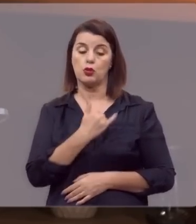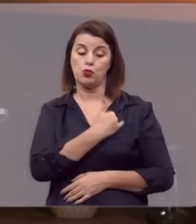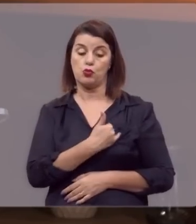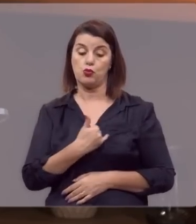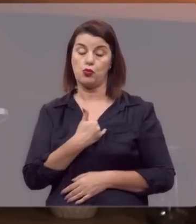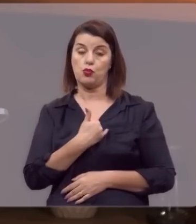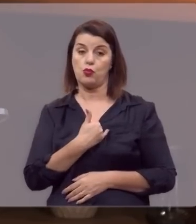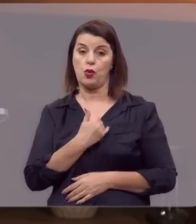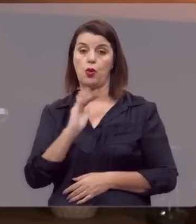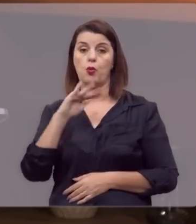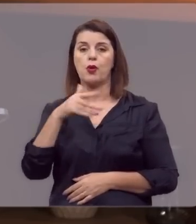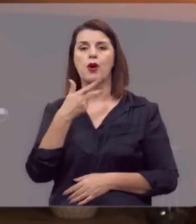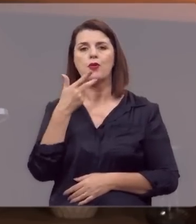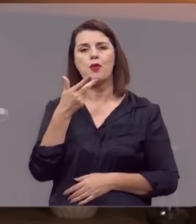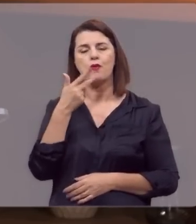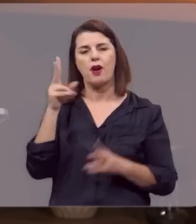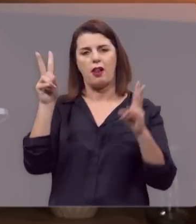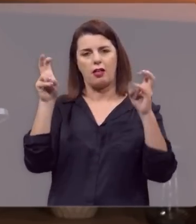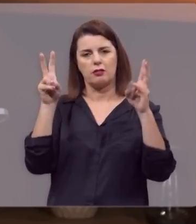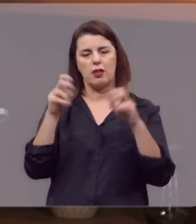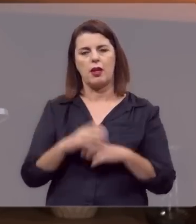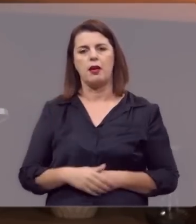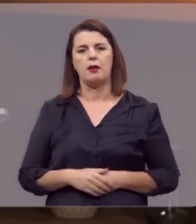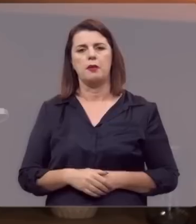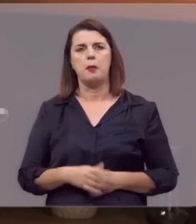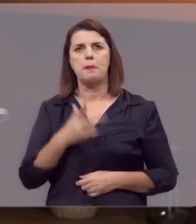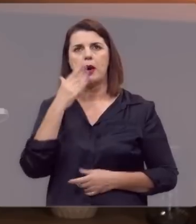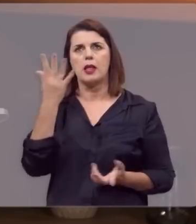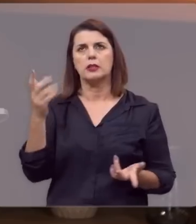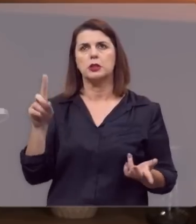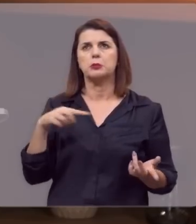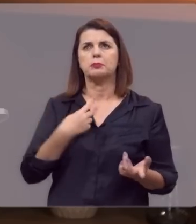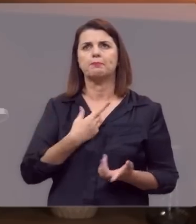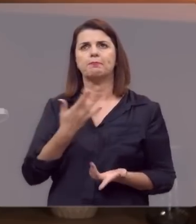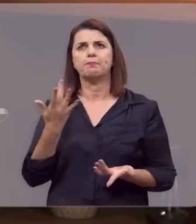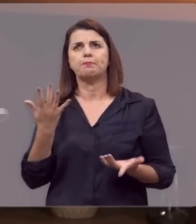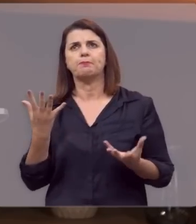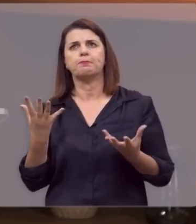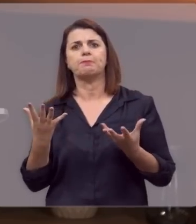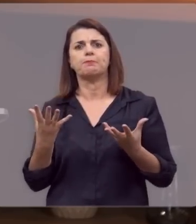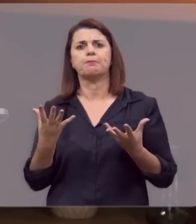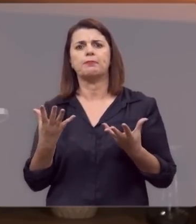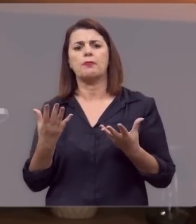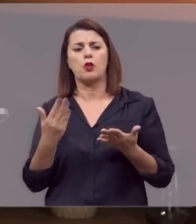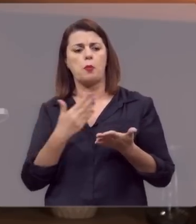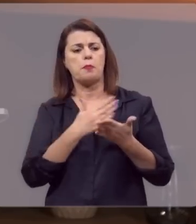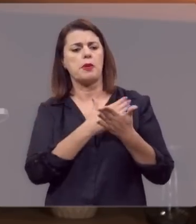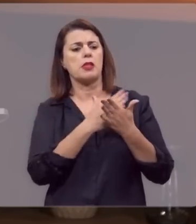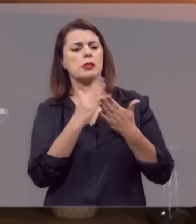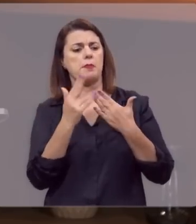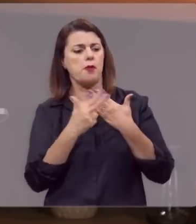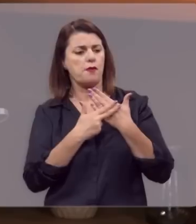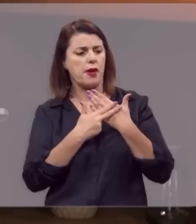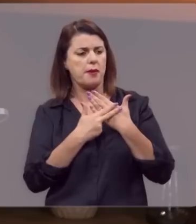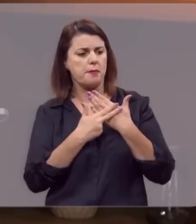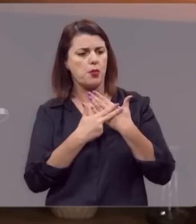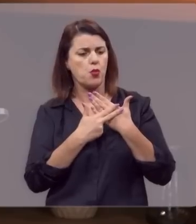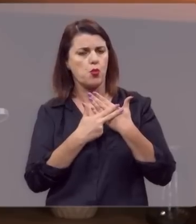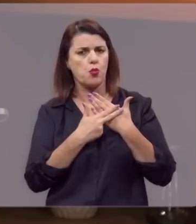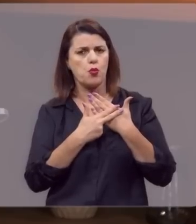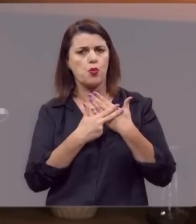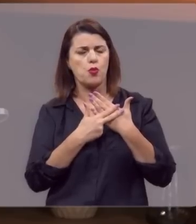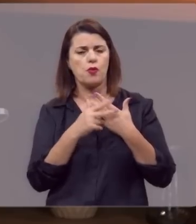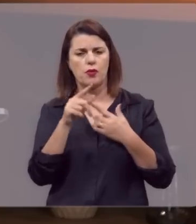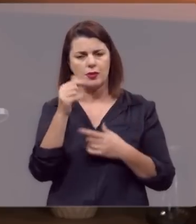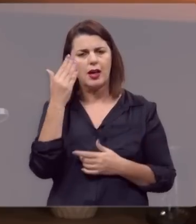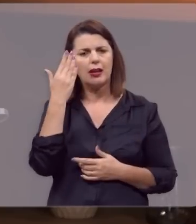João, quando abre este tema, quase nos tira o fôlego, porque ele diz assim: no princípio era o Verbo. Você